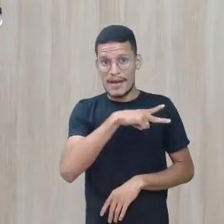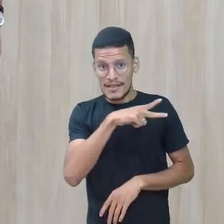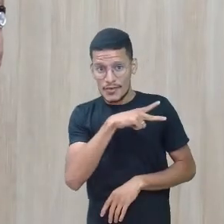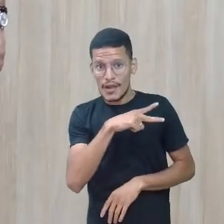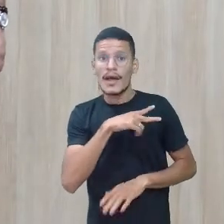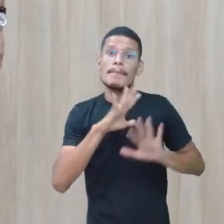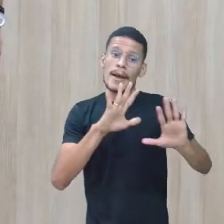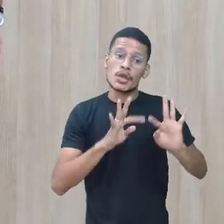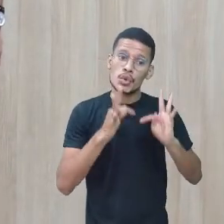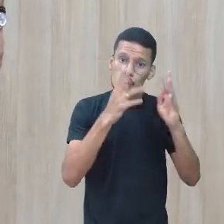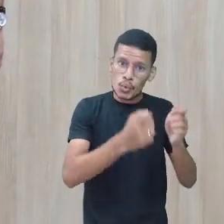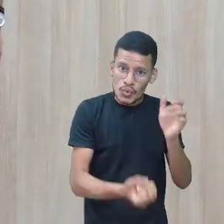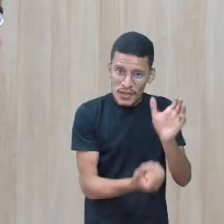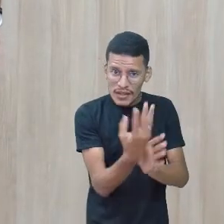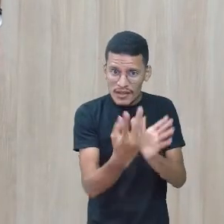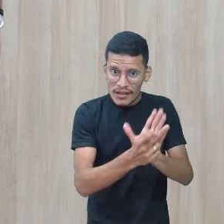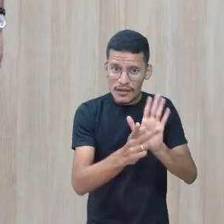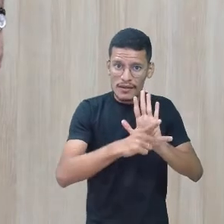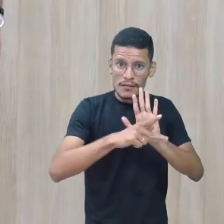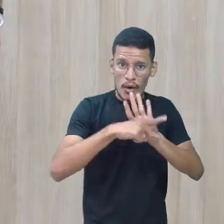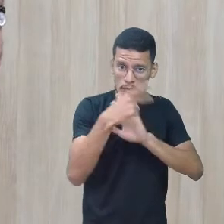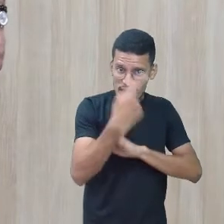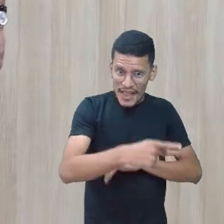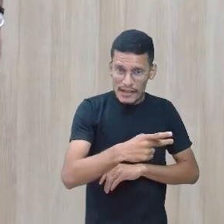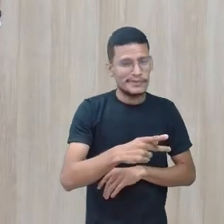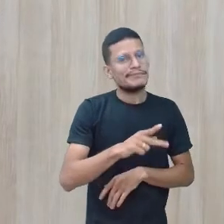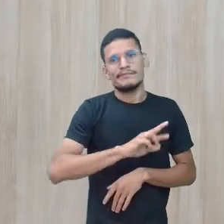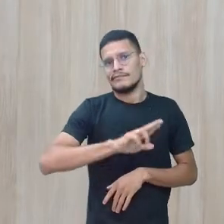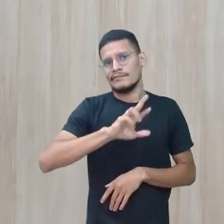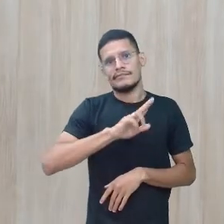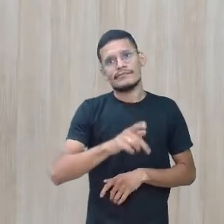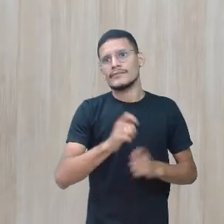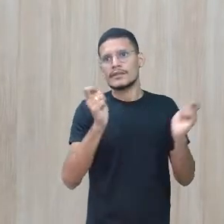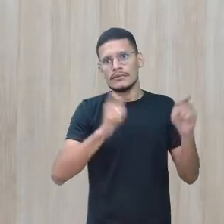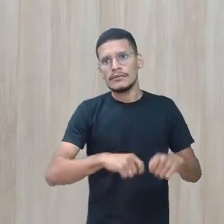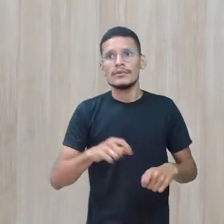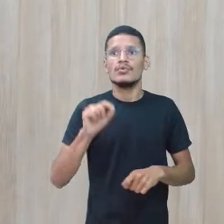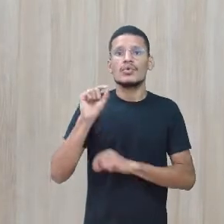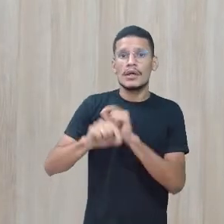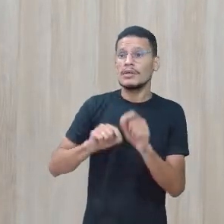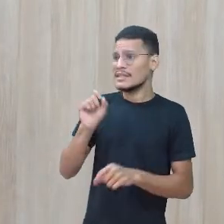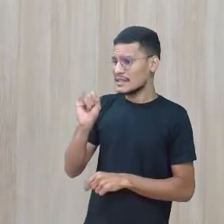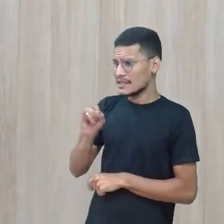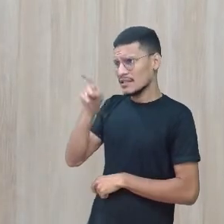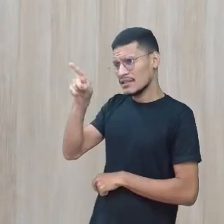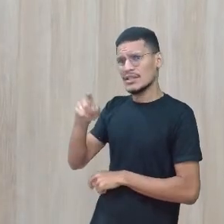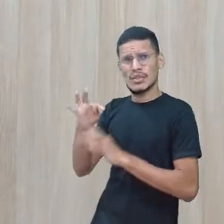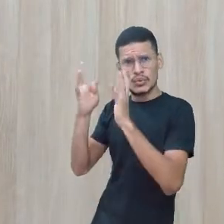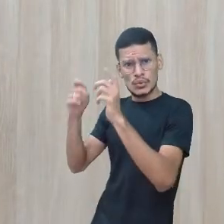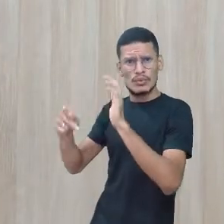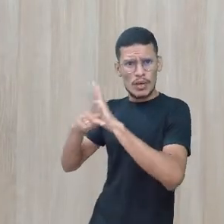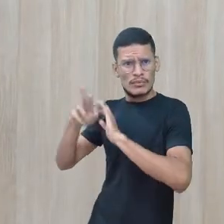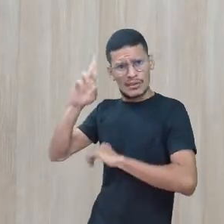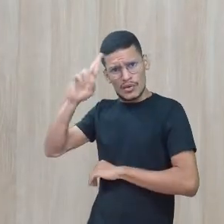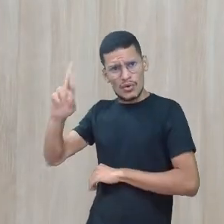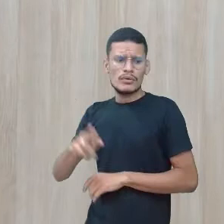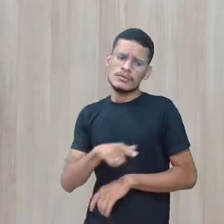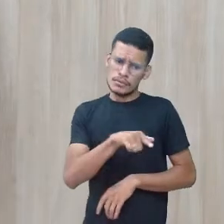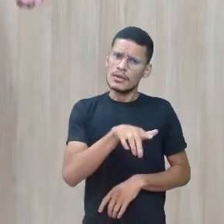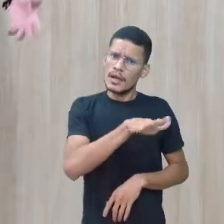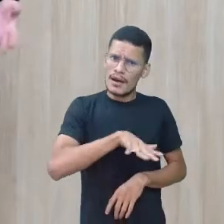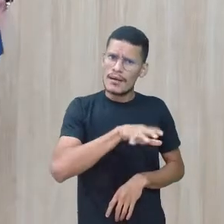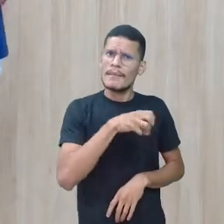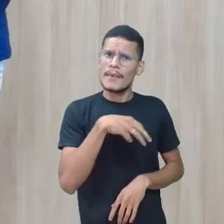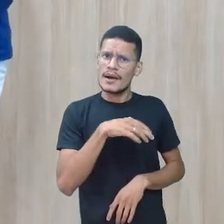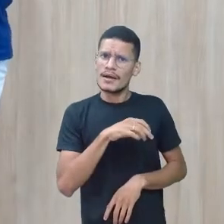que ele produzia aqui ficava para ele. Porque se pela lógica aqui, ó, tudo aqui vai para o senhor, no manso servil